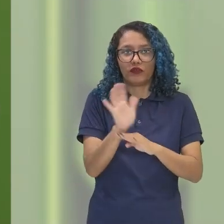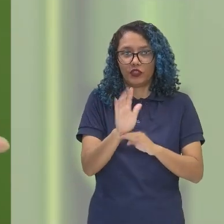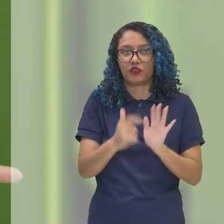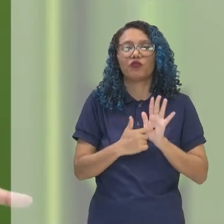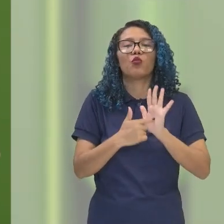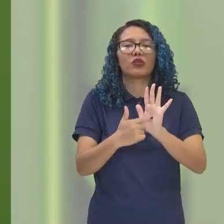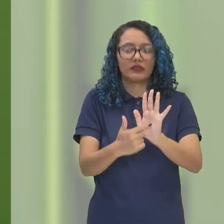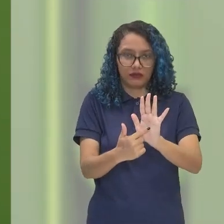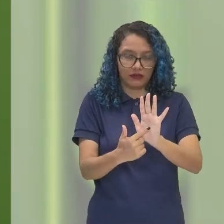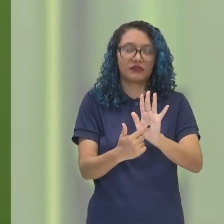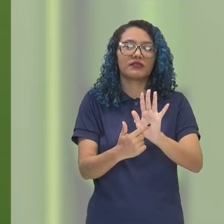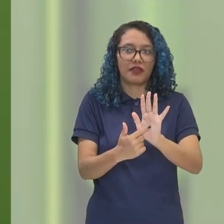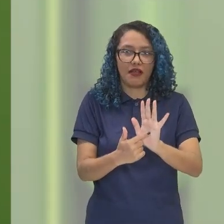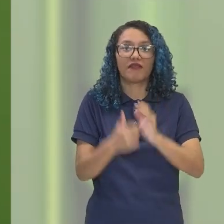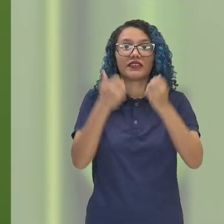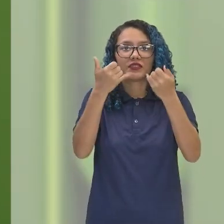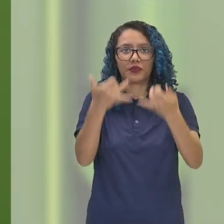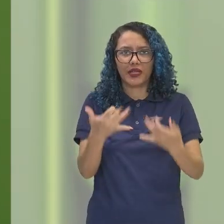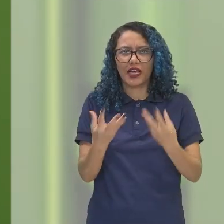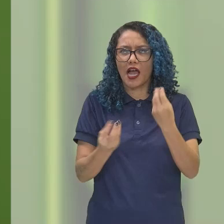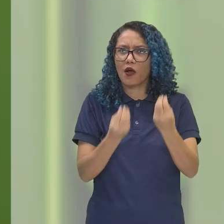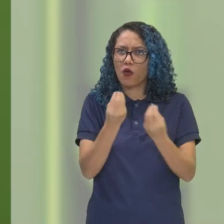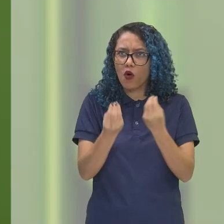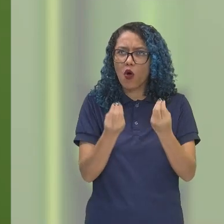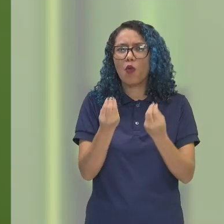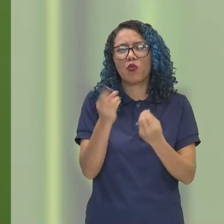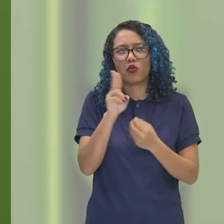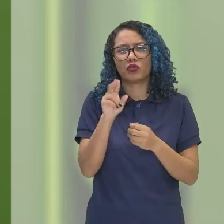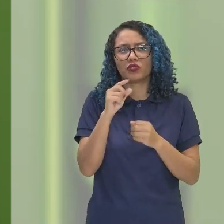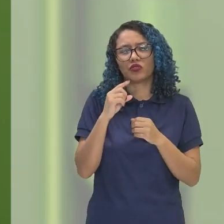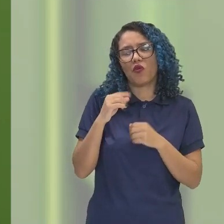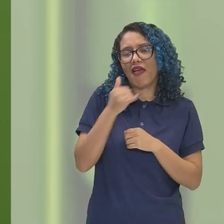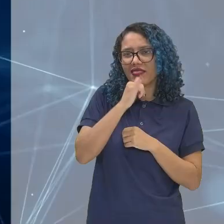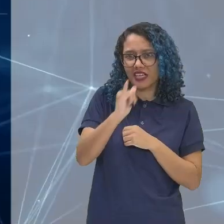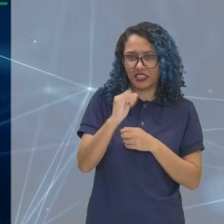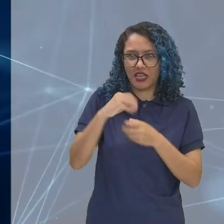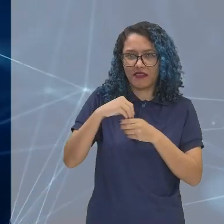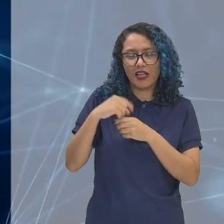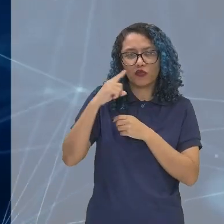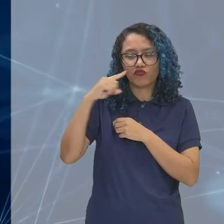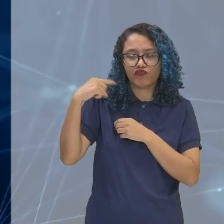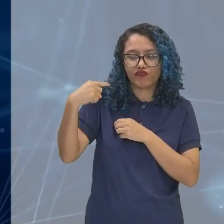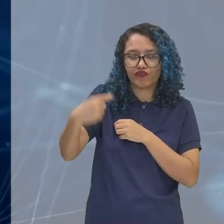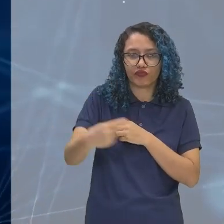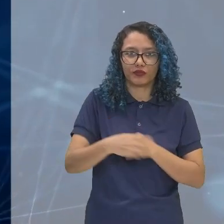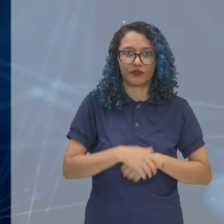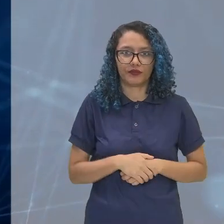é a energia do nosso cotidiano. Vamos lá?